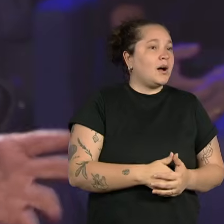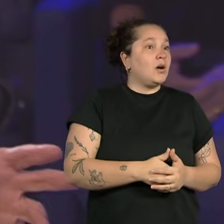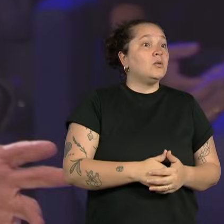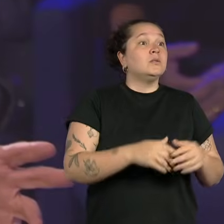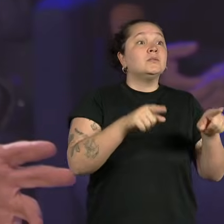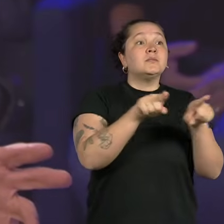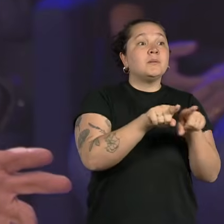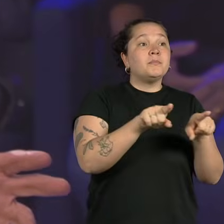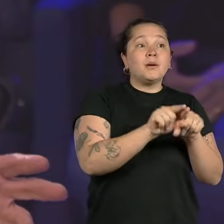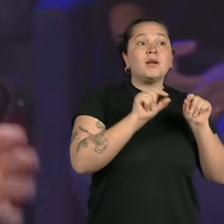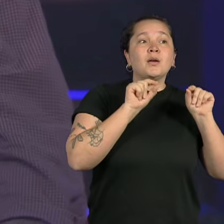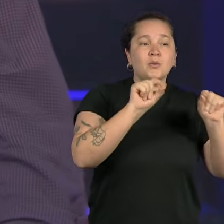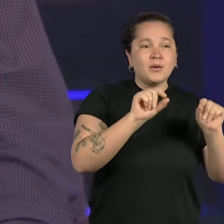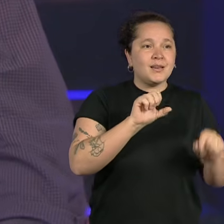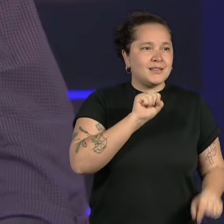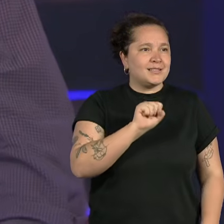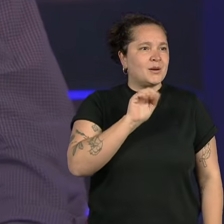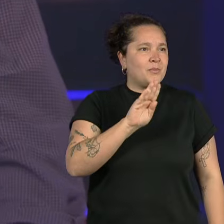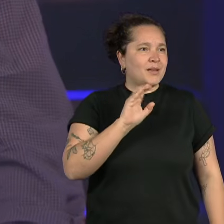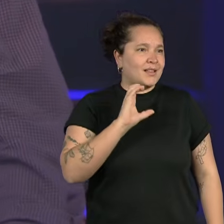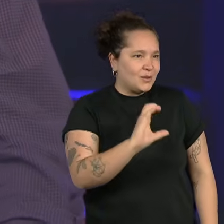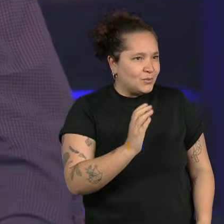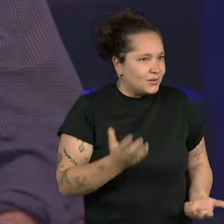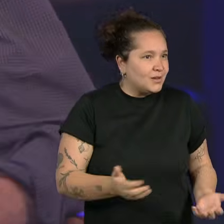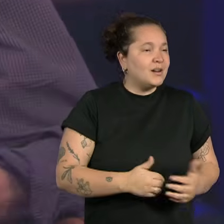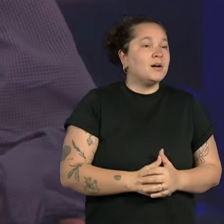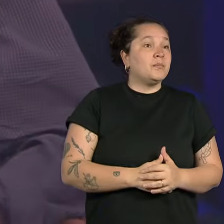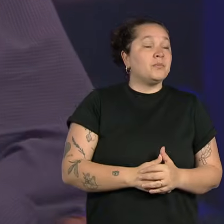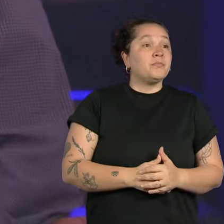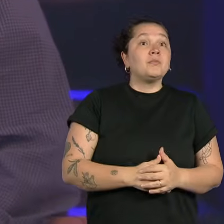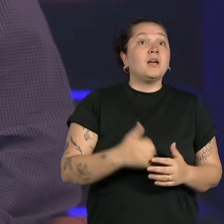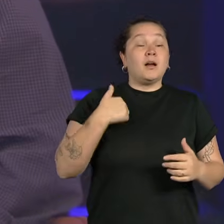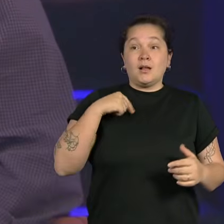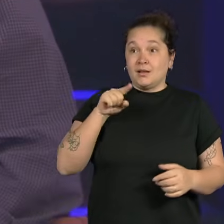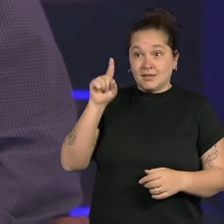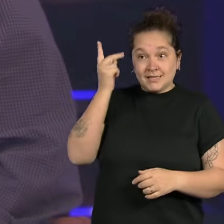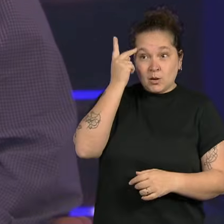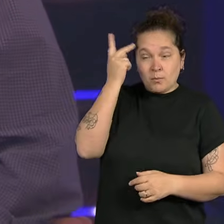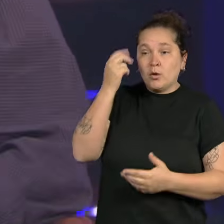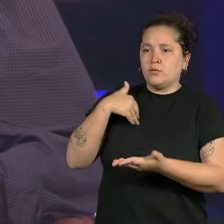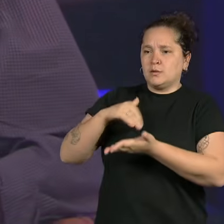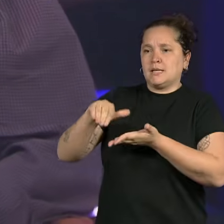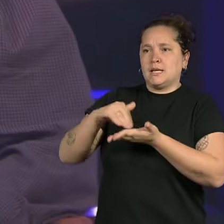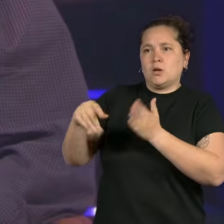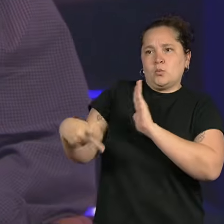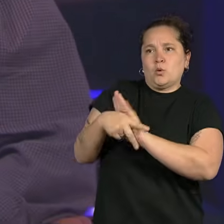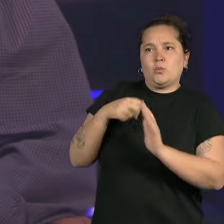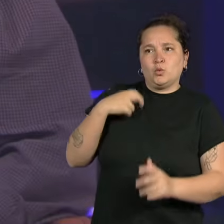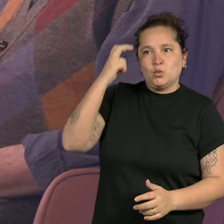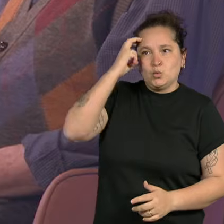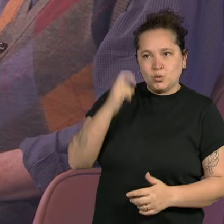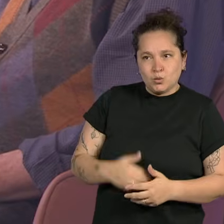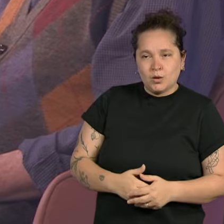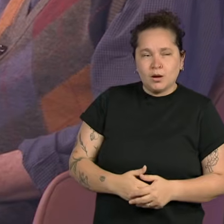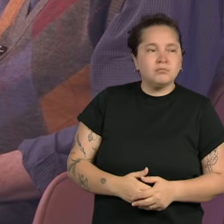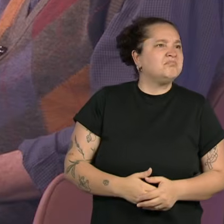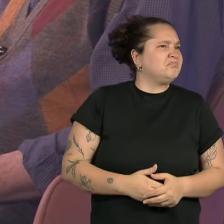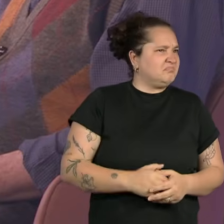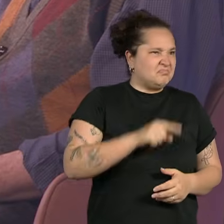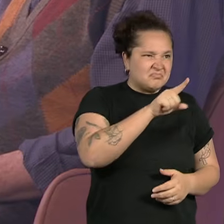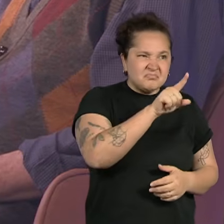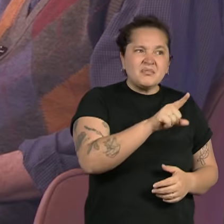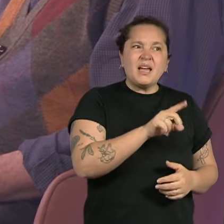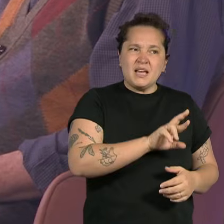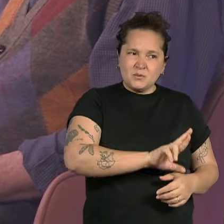São Bernardo também, você foi secretário de Santo André, né? Em São Paulo fui secretário da Cultura. Da Cultura, é. Que é uma